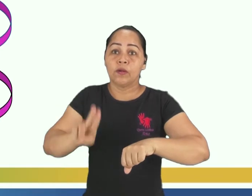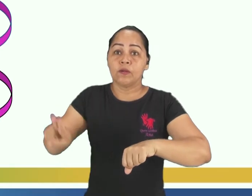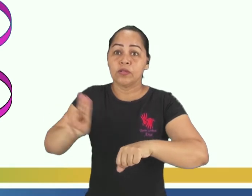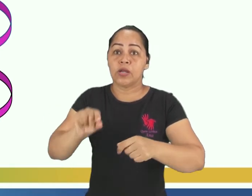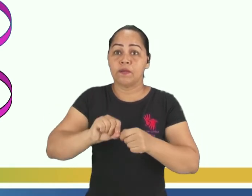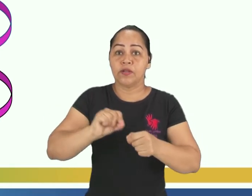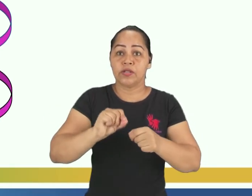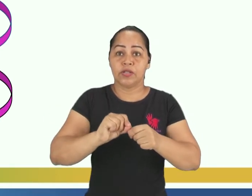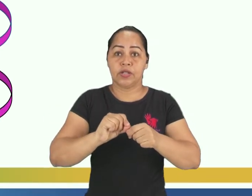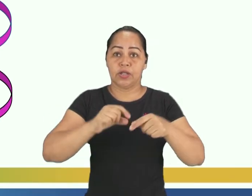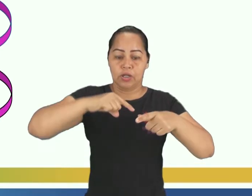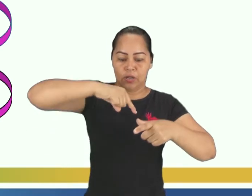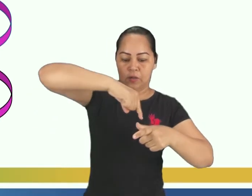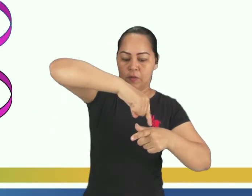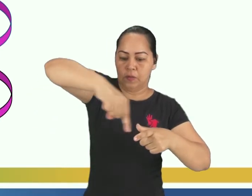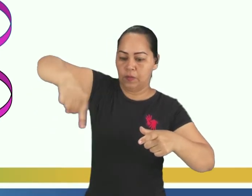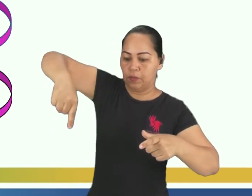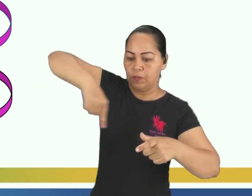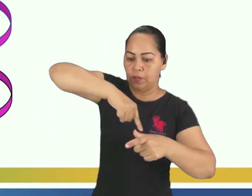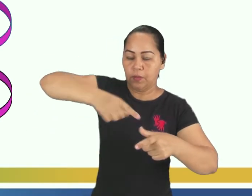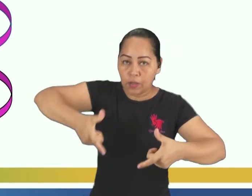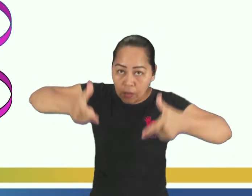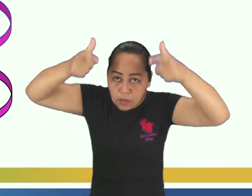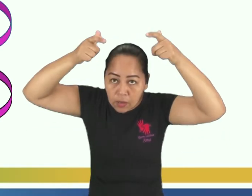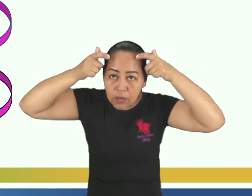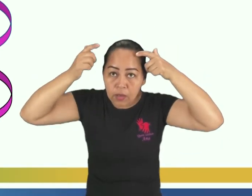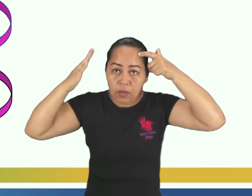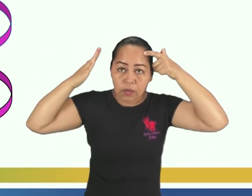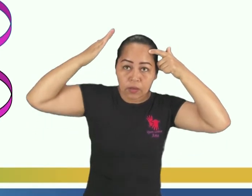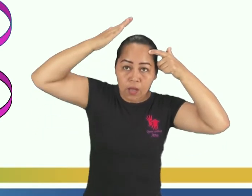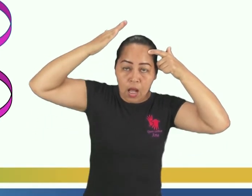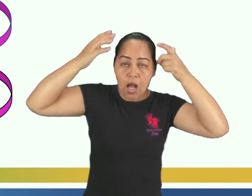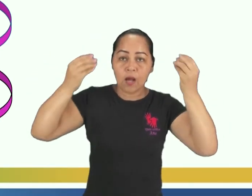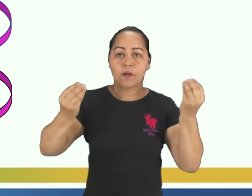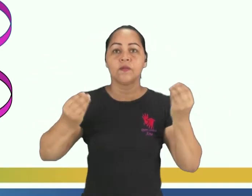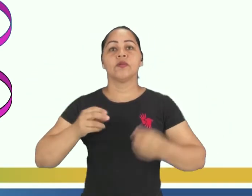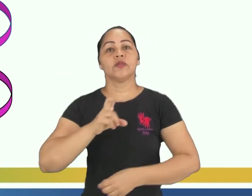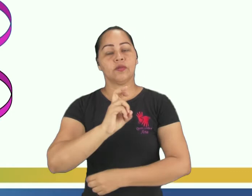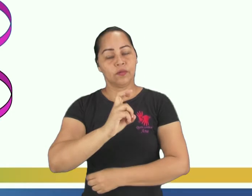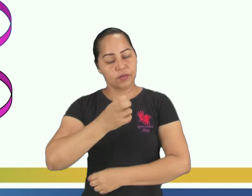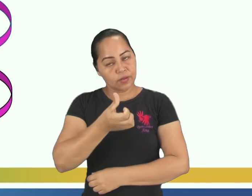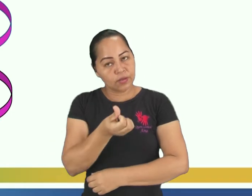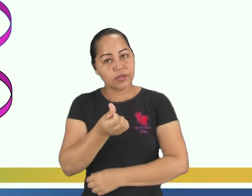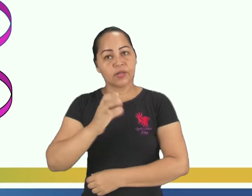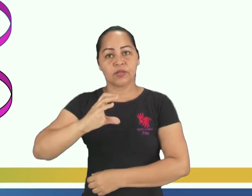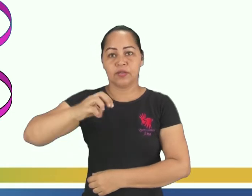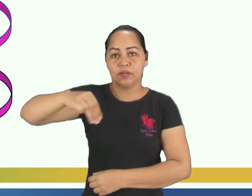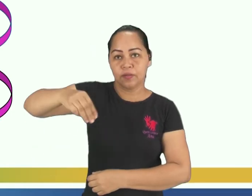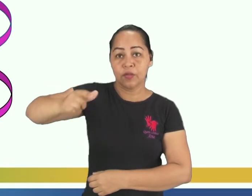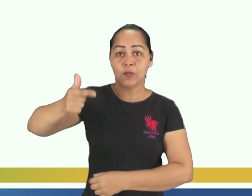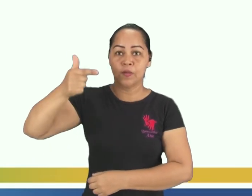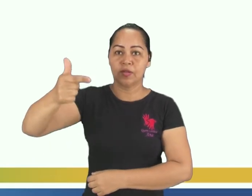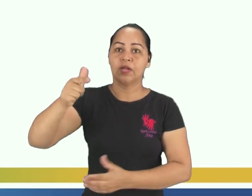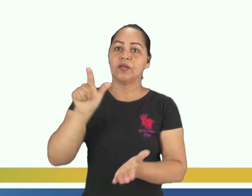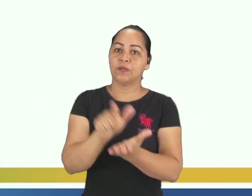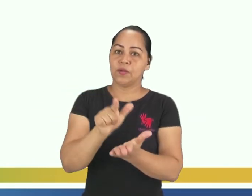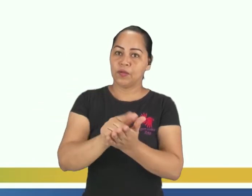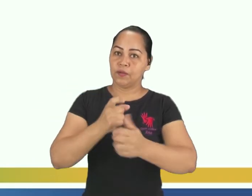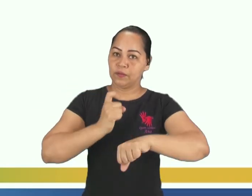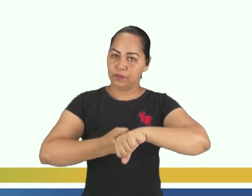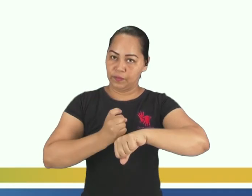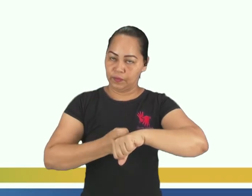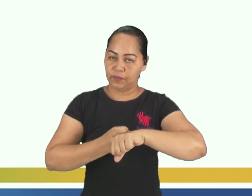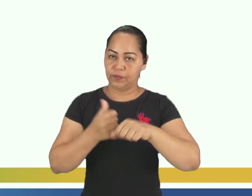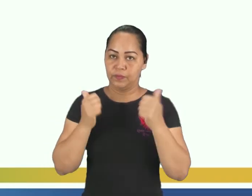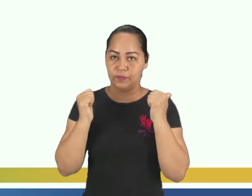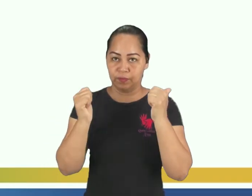formar a estrutura do chapeuzinho, nossa resposta é 56 centímetros quadrados de papelão. Tudo bem? Então,